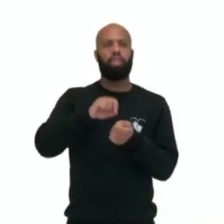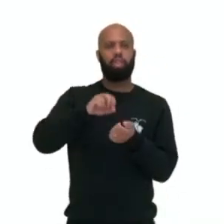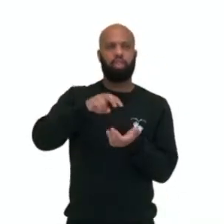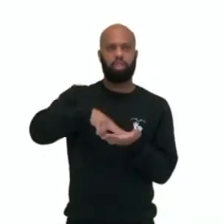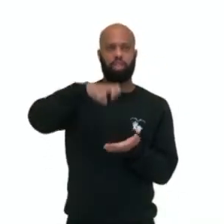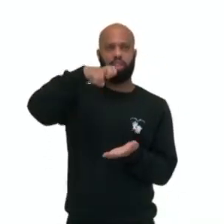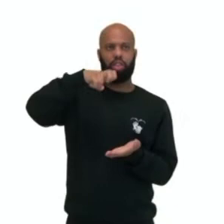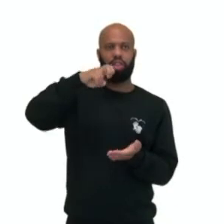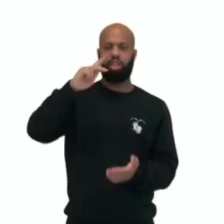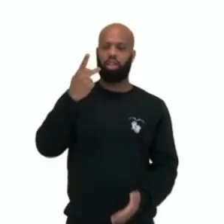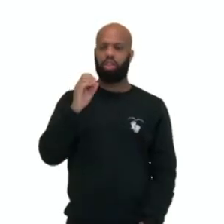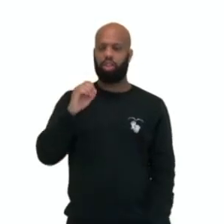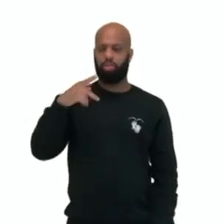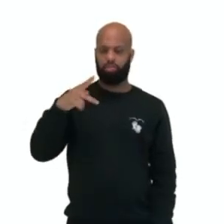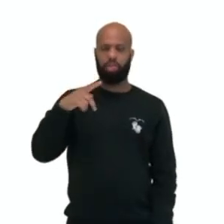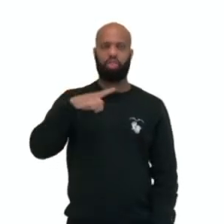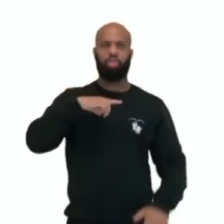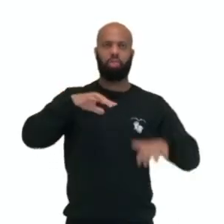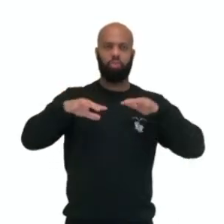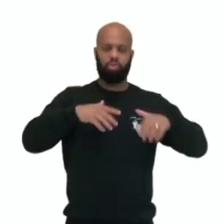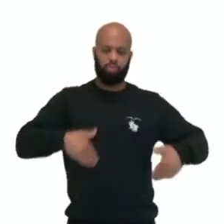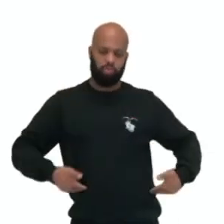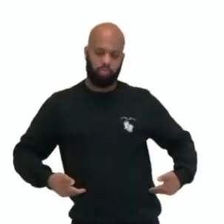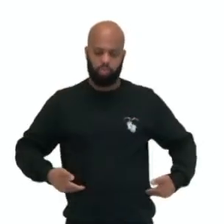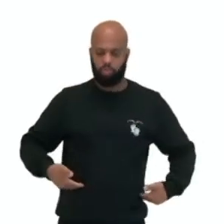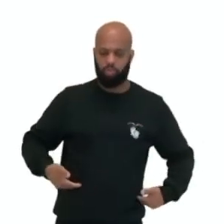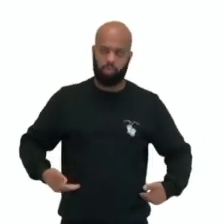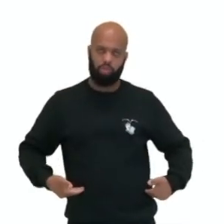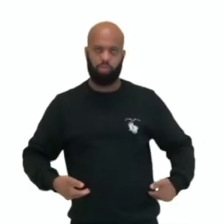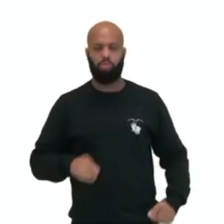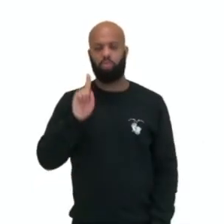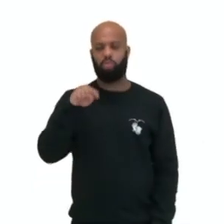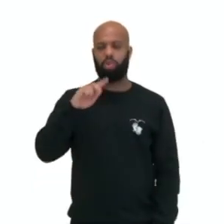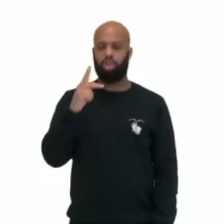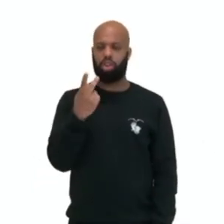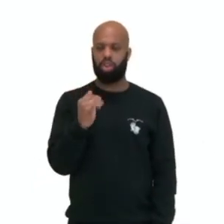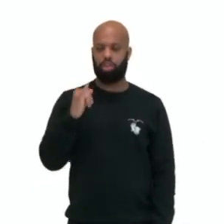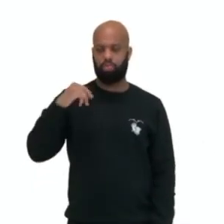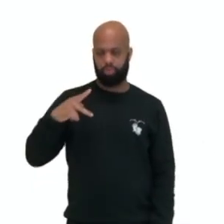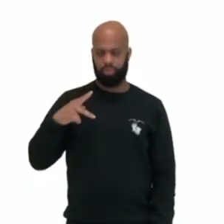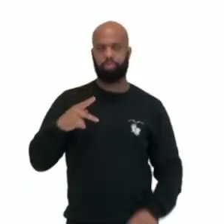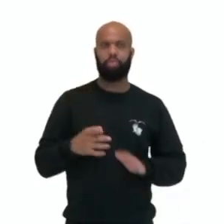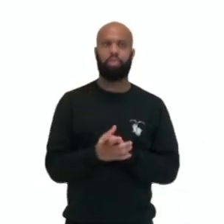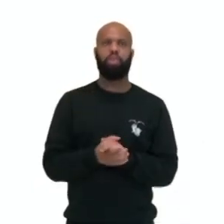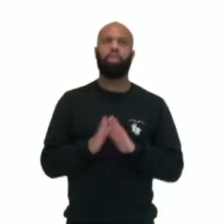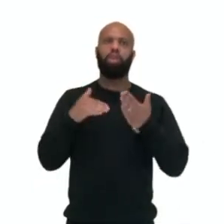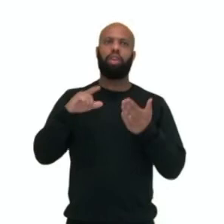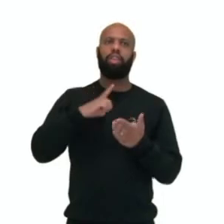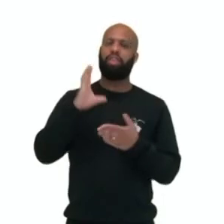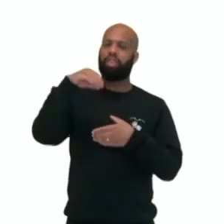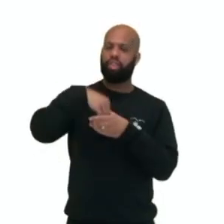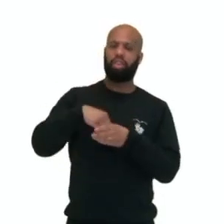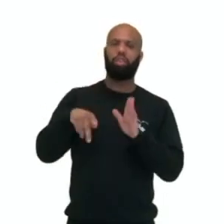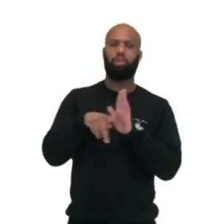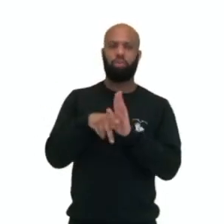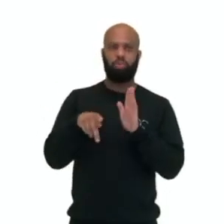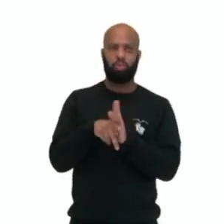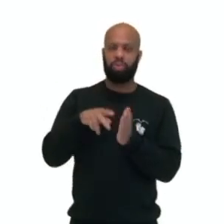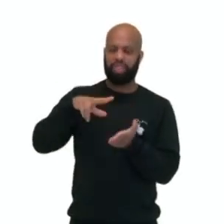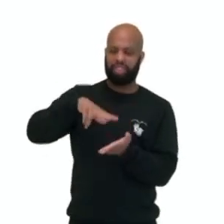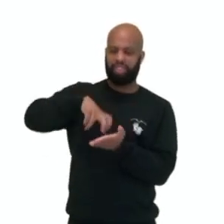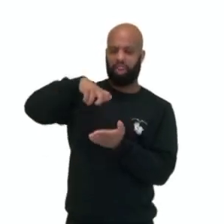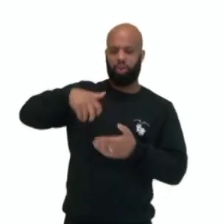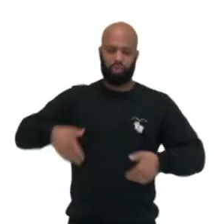hop e se movimentava os quadris, o hip. Dentro, então, do hip hop, a gente tem o